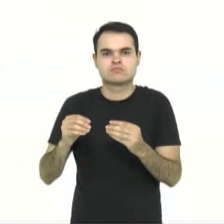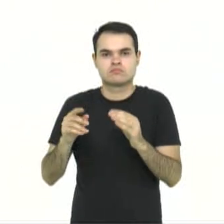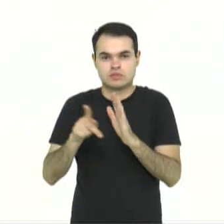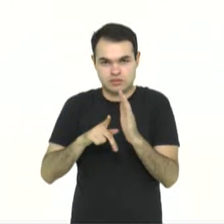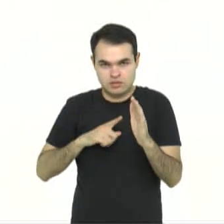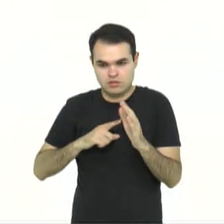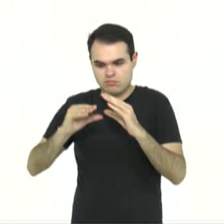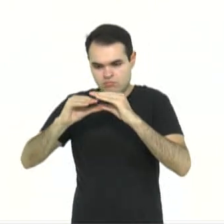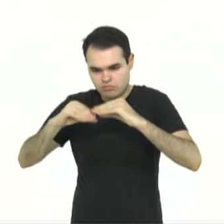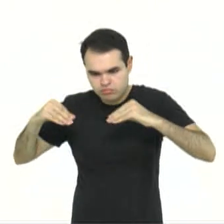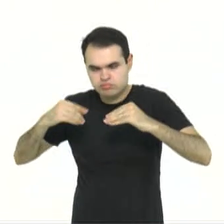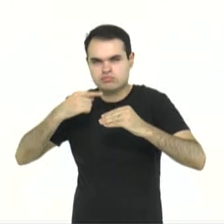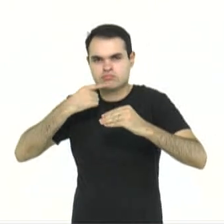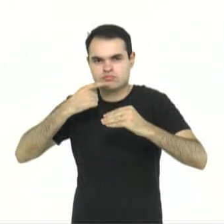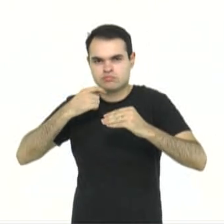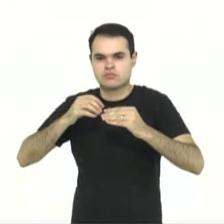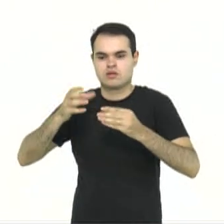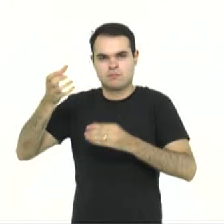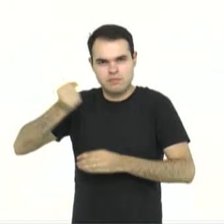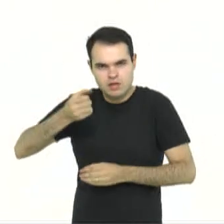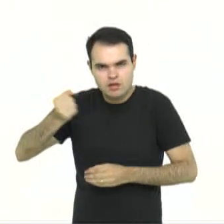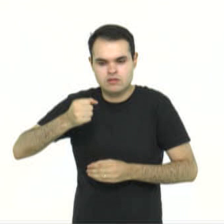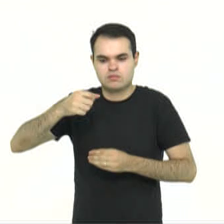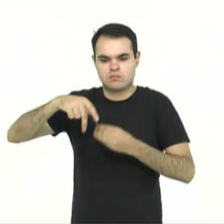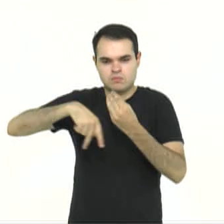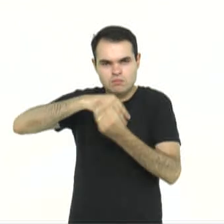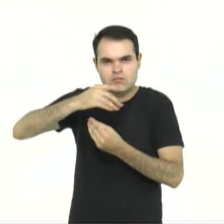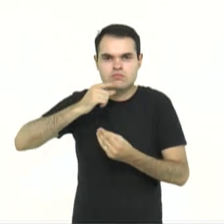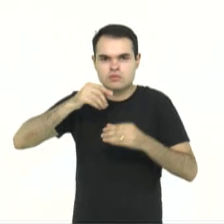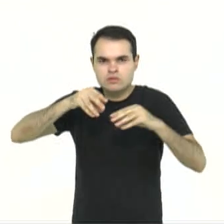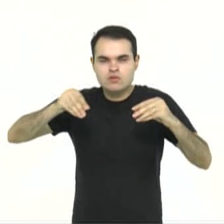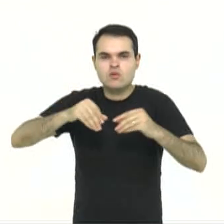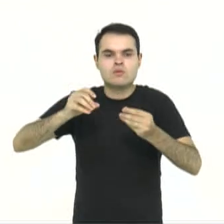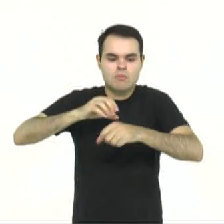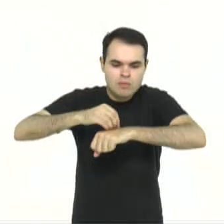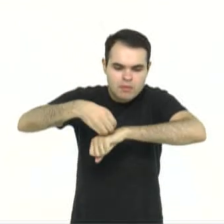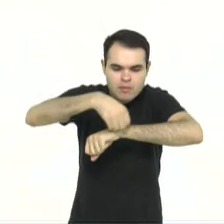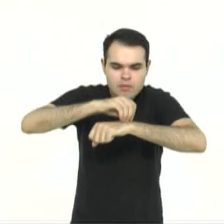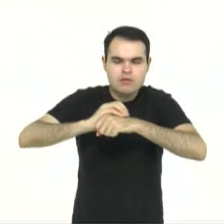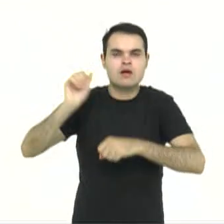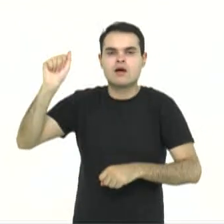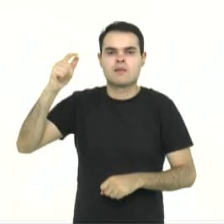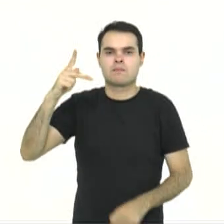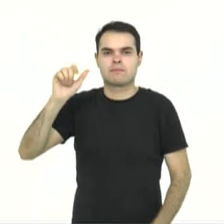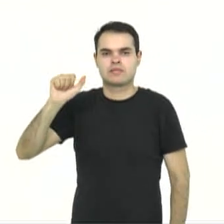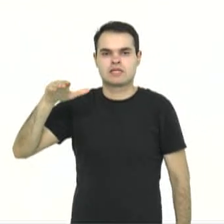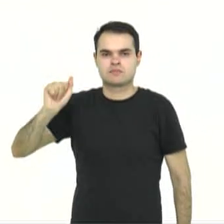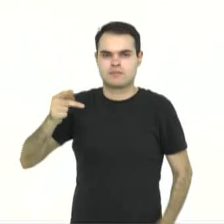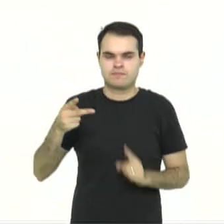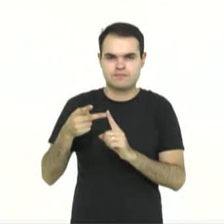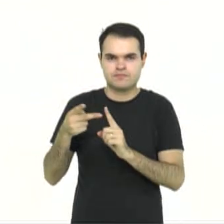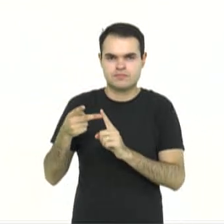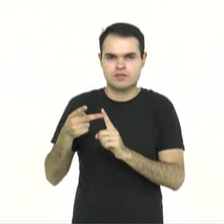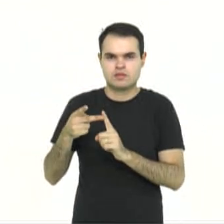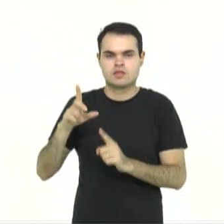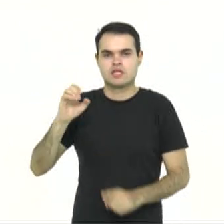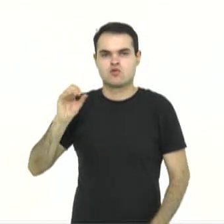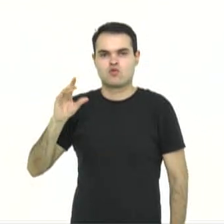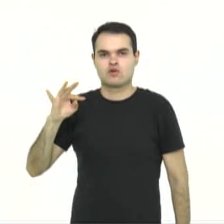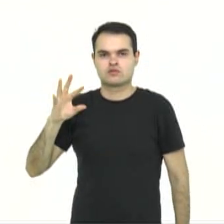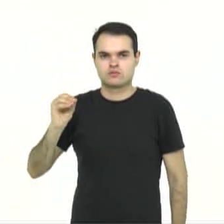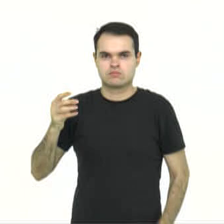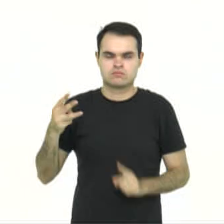plaquetas e plasmas, e o elemento responsável pela coagulação sanguínea é: alternativa A, plasma; alternativa B,